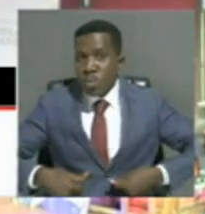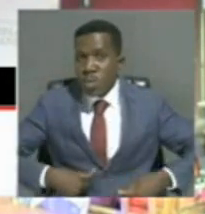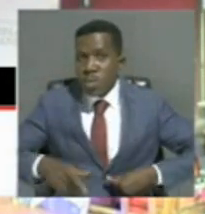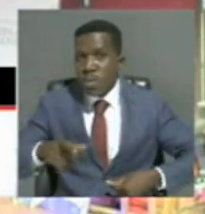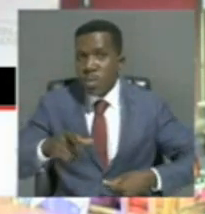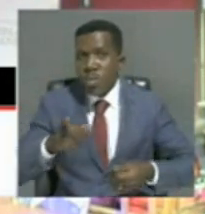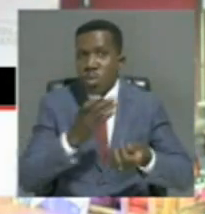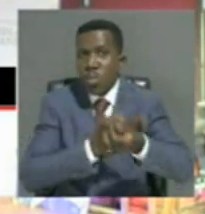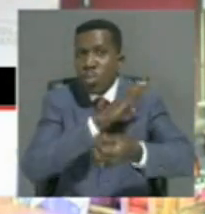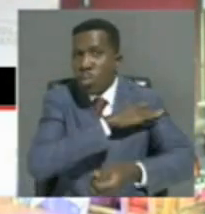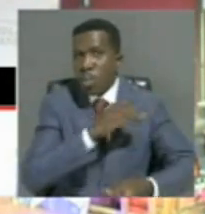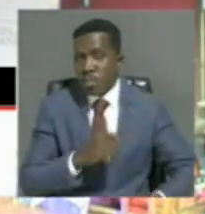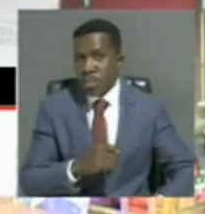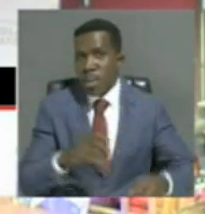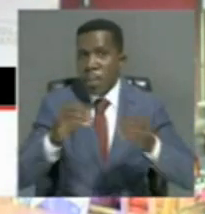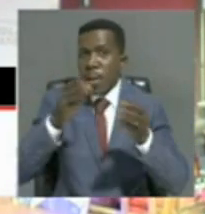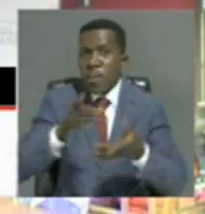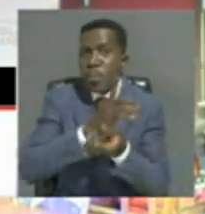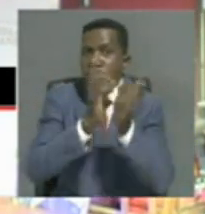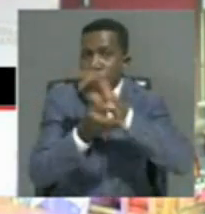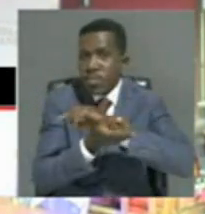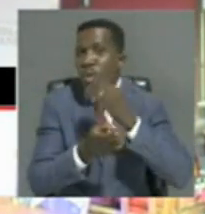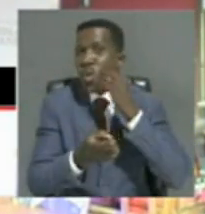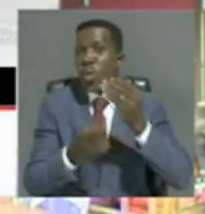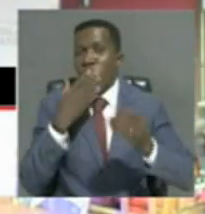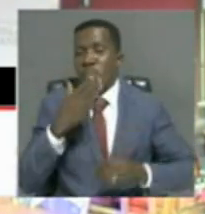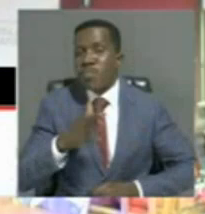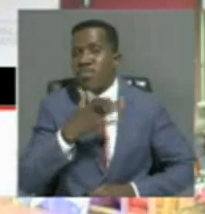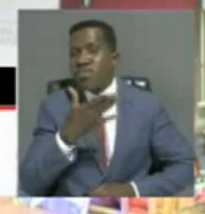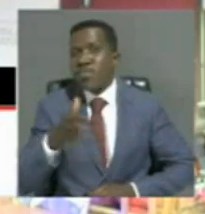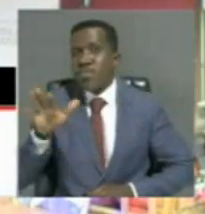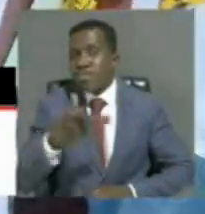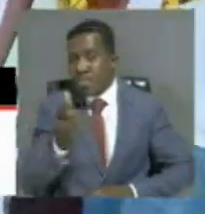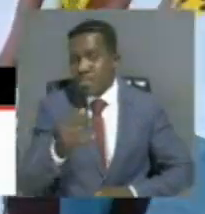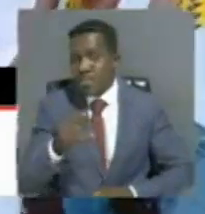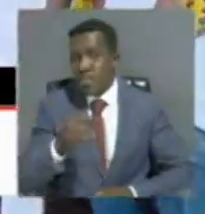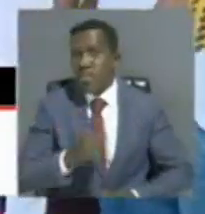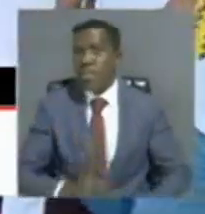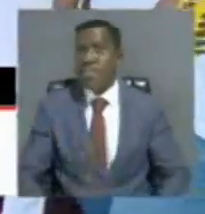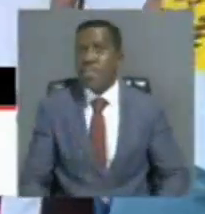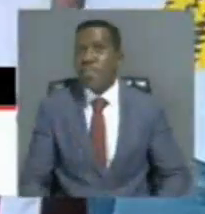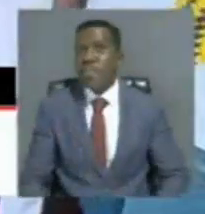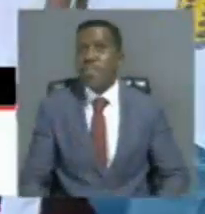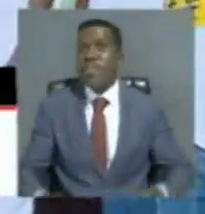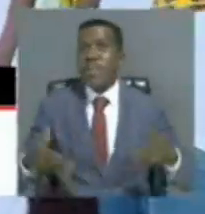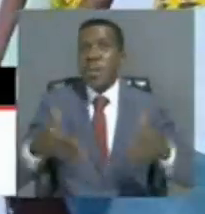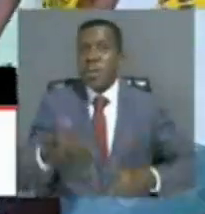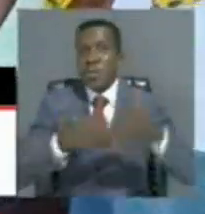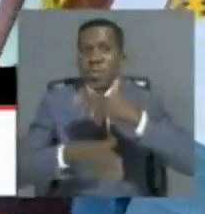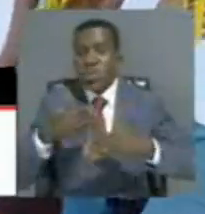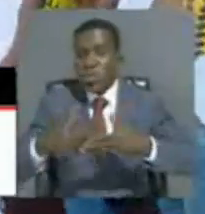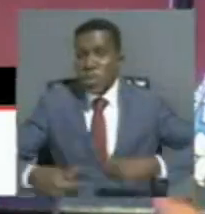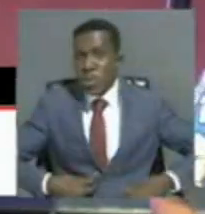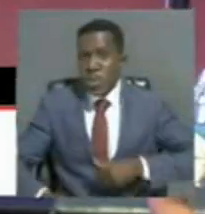Então, eu acho que há aí sim uma passagem de testemunho, de ideal. Um legado que já é visível nos